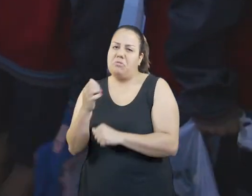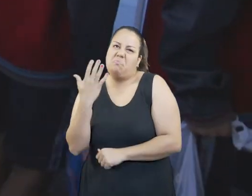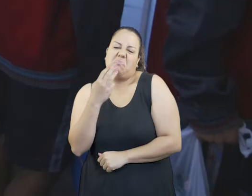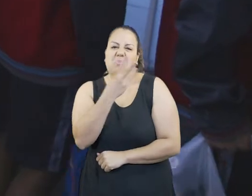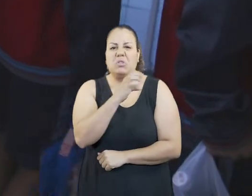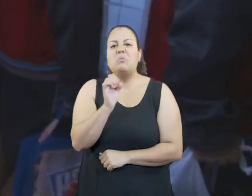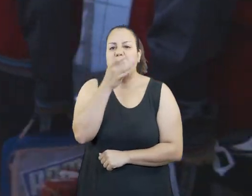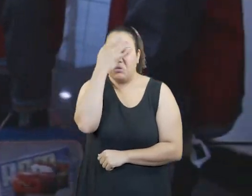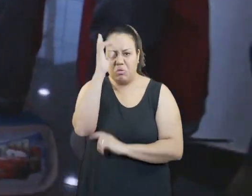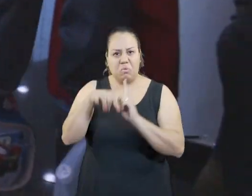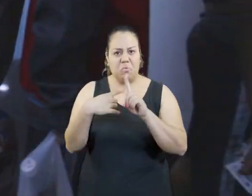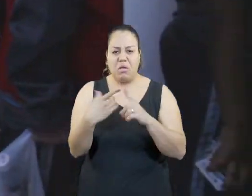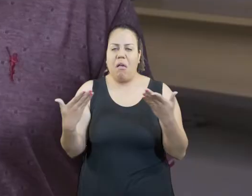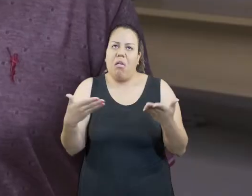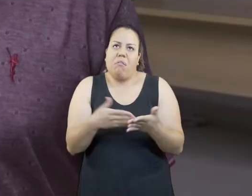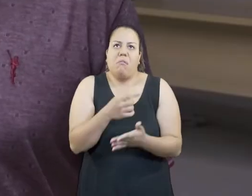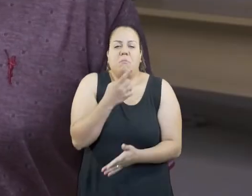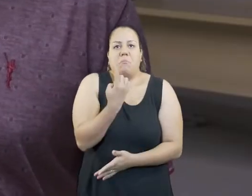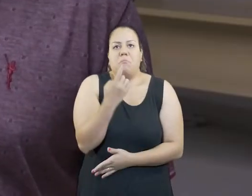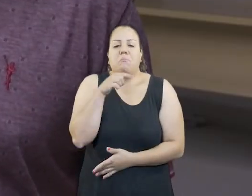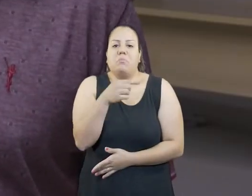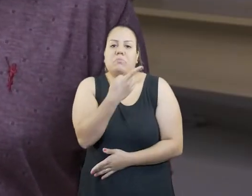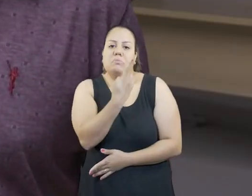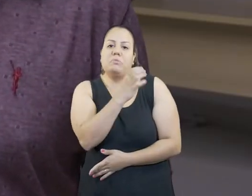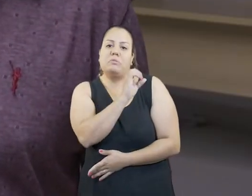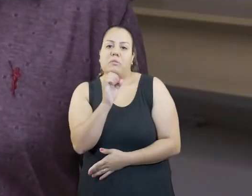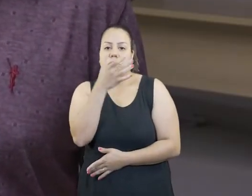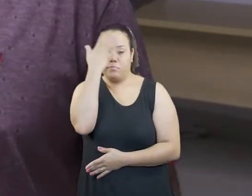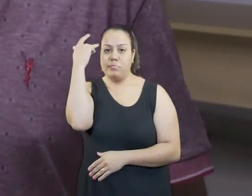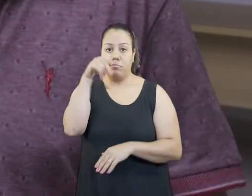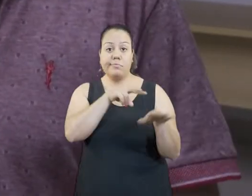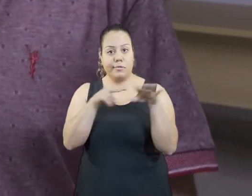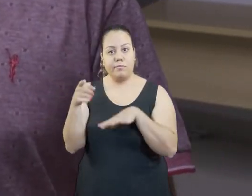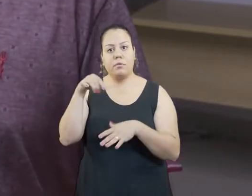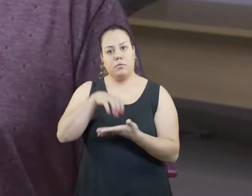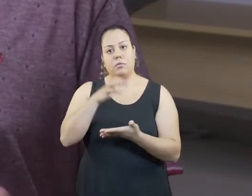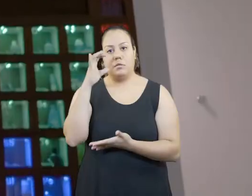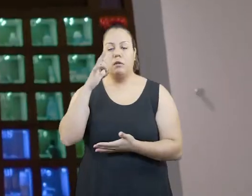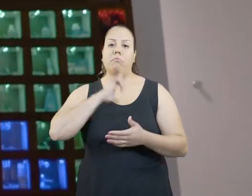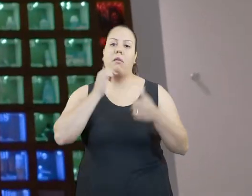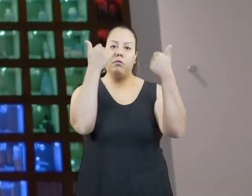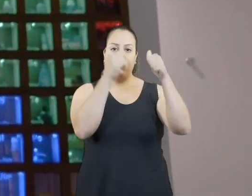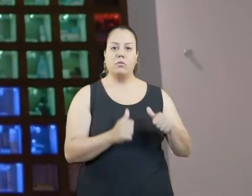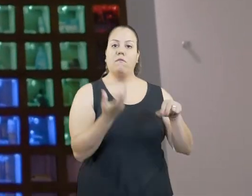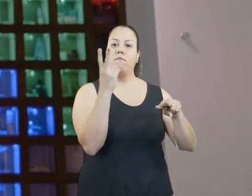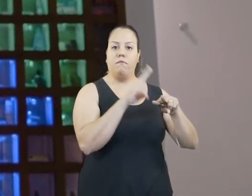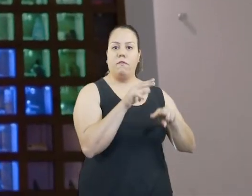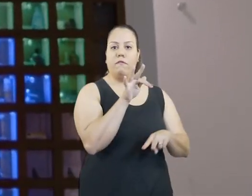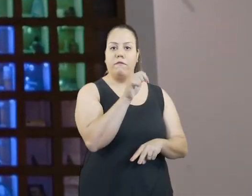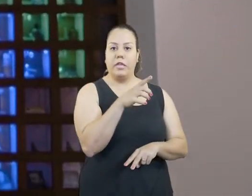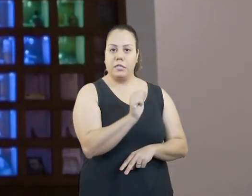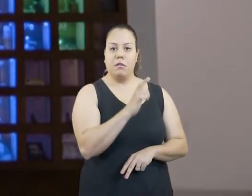300 pessoas. Então a gente recebe umas 1.100 pessoas por semana aqui no Centro de Ciências. O centro, ele tem exposições fixas, a gente tem a